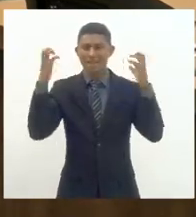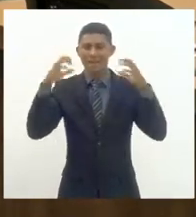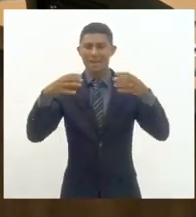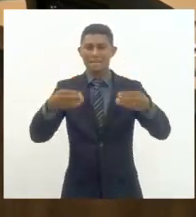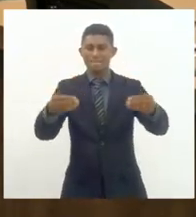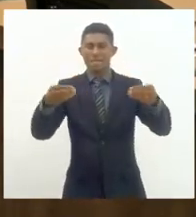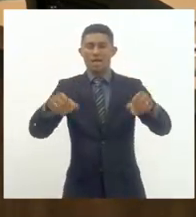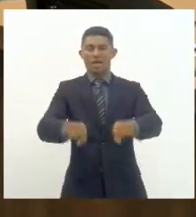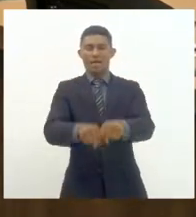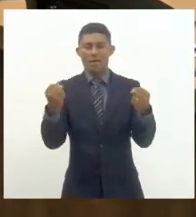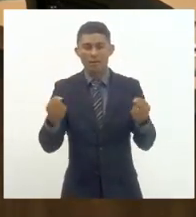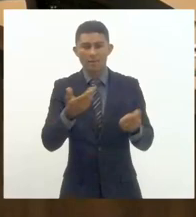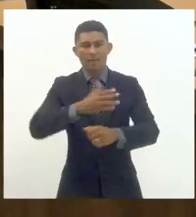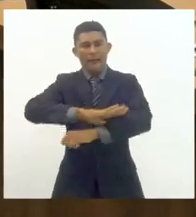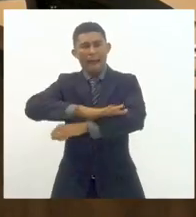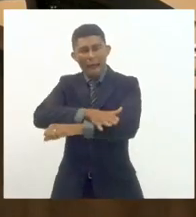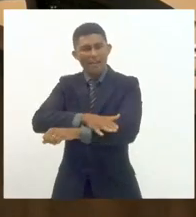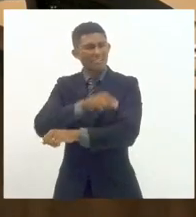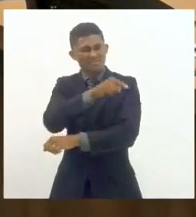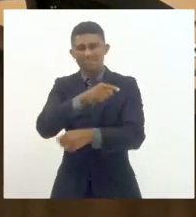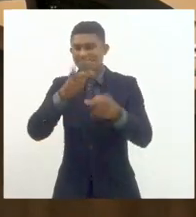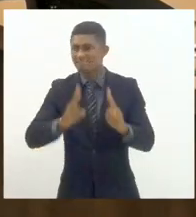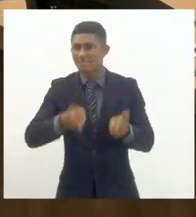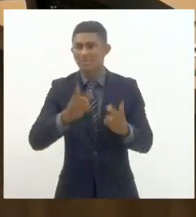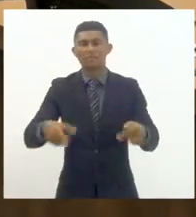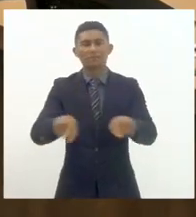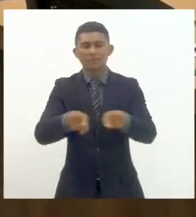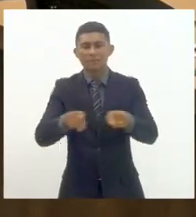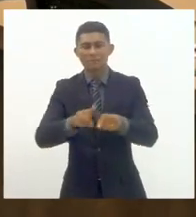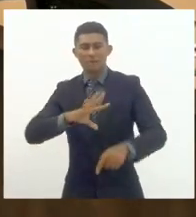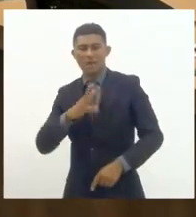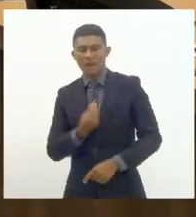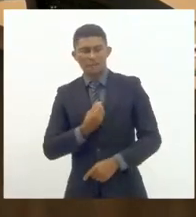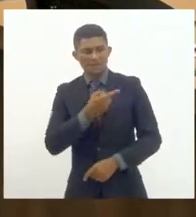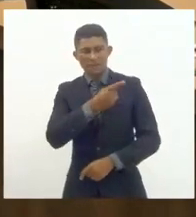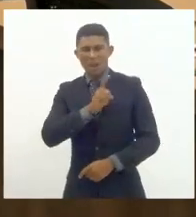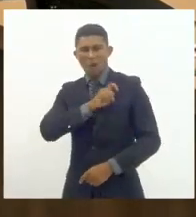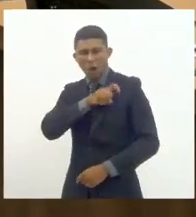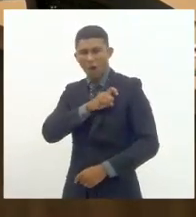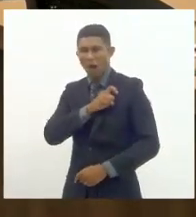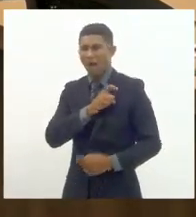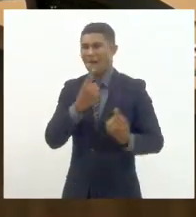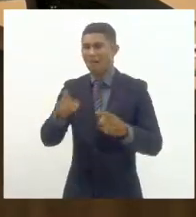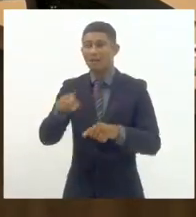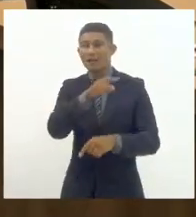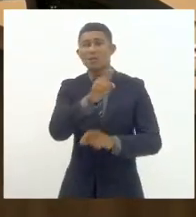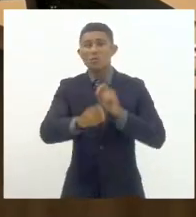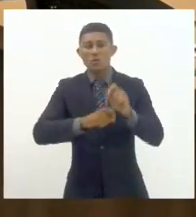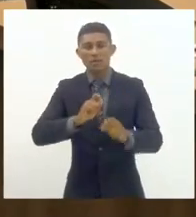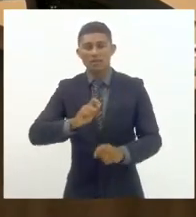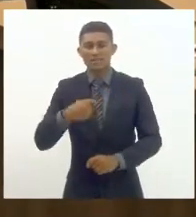um racista convicto e transfóbico, está fazendo sinal de arminha, está tentando me